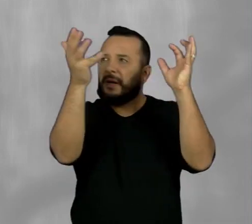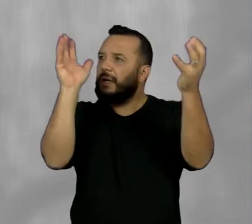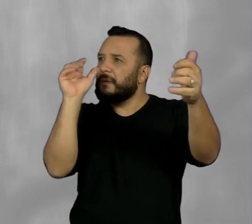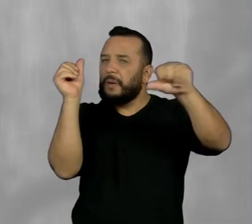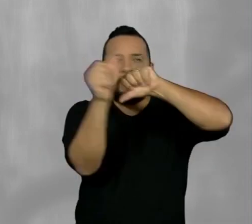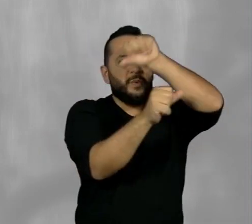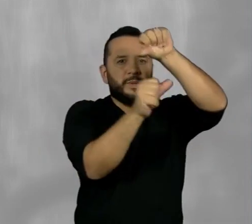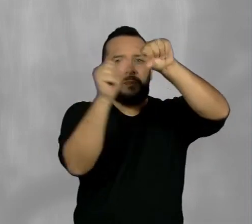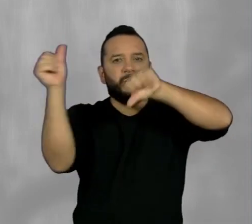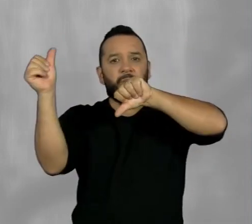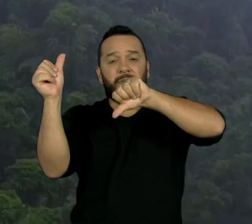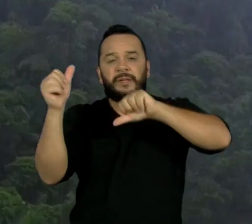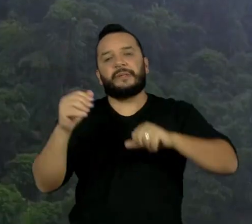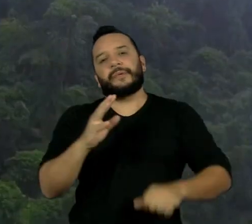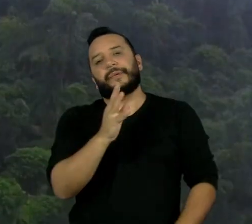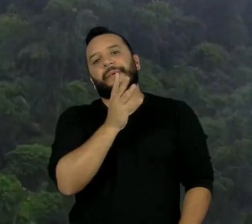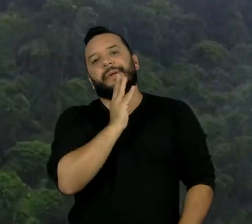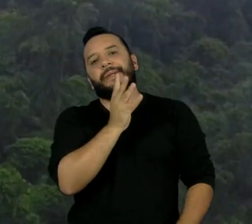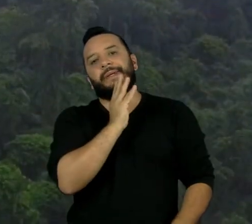amazônica.